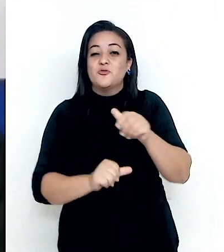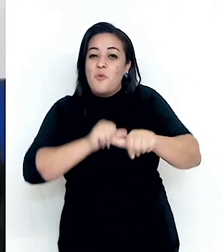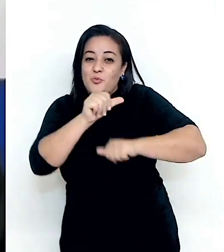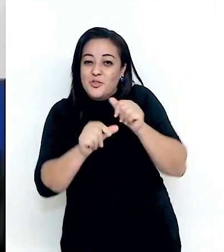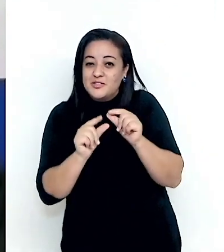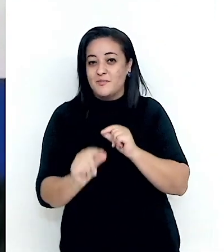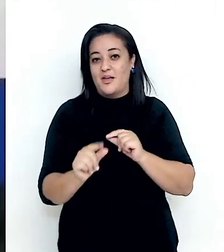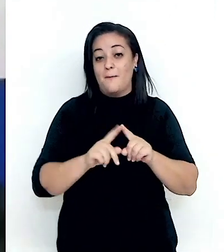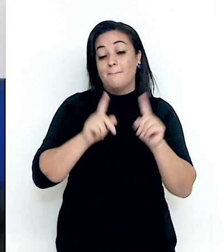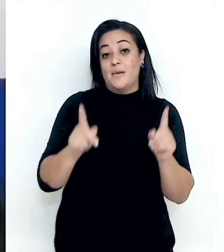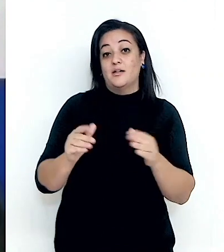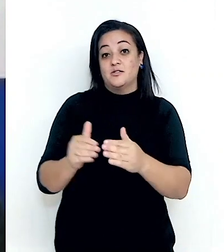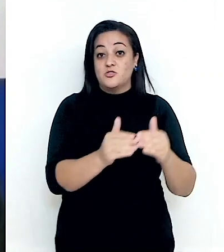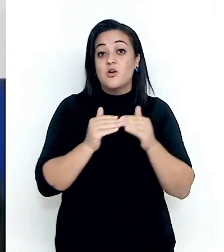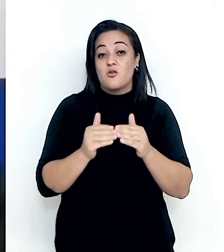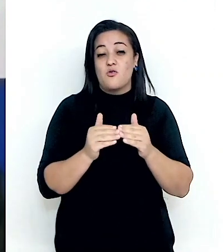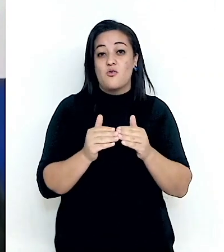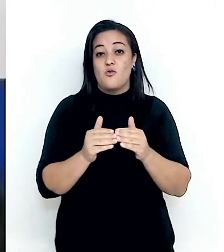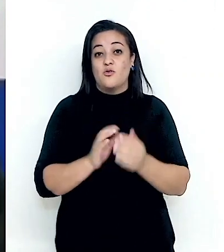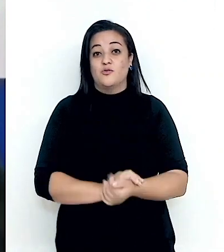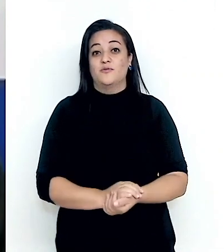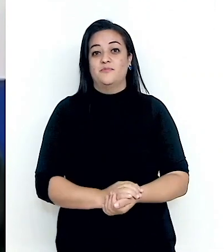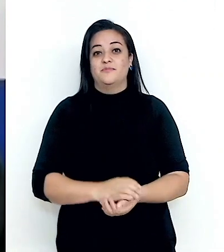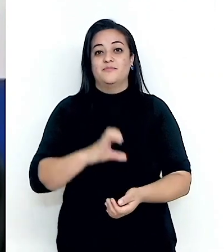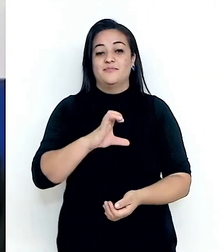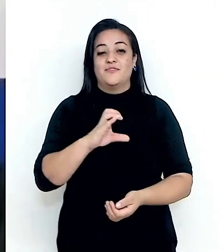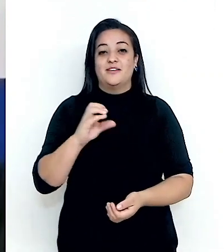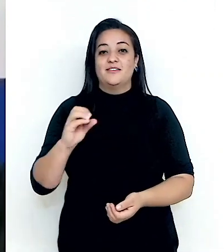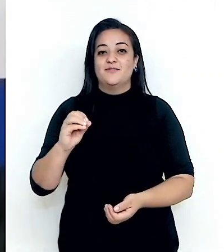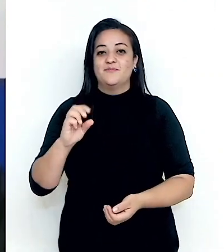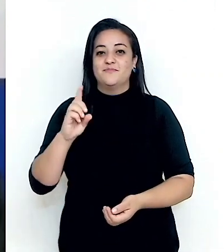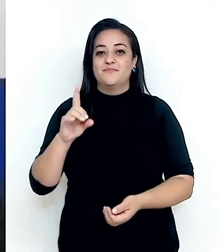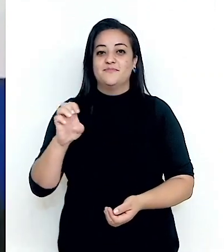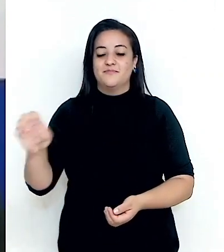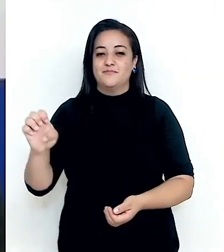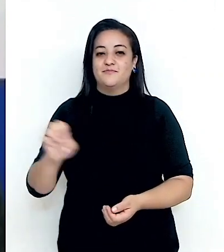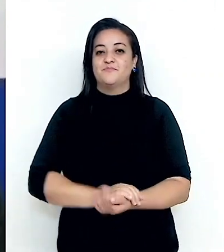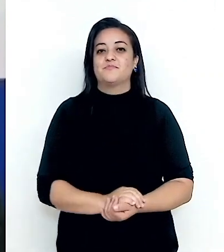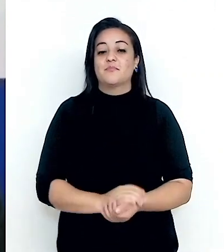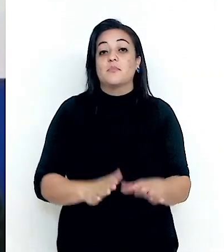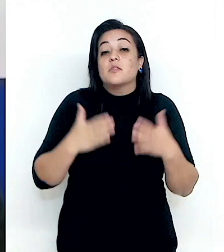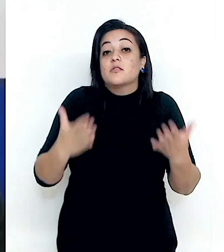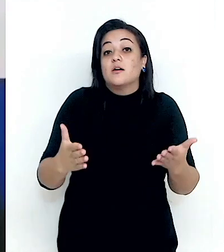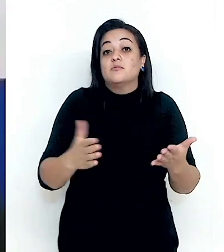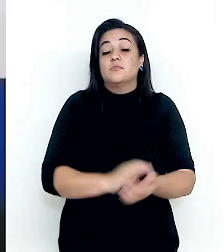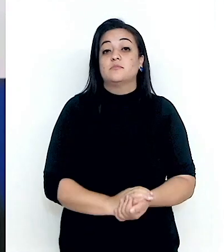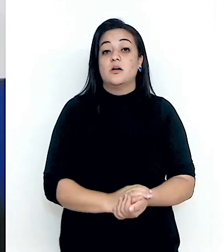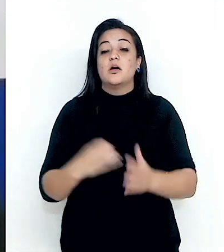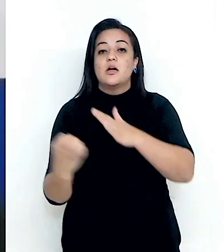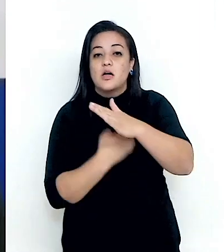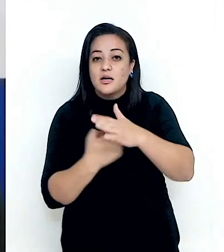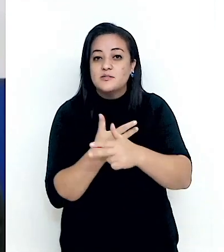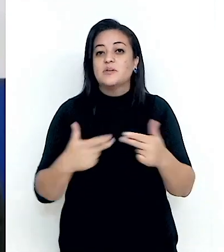dentro dessa cela que é o ESG, né, o prisioneiro se movimenta dentro da cela. Então, as